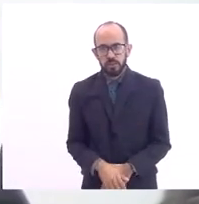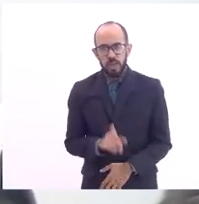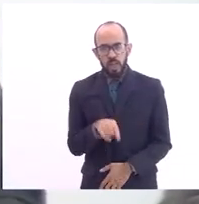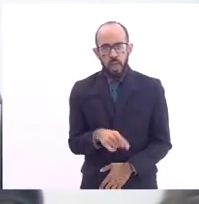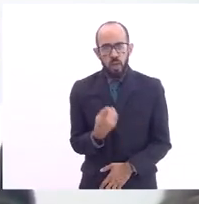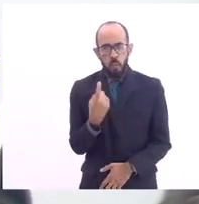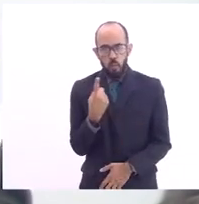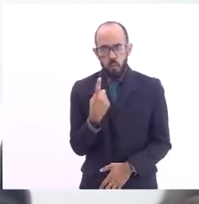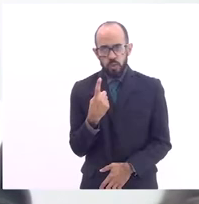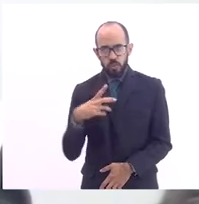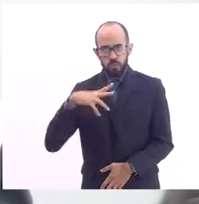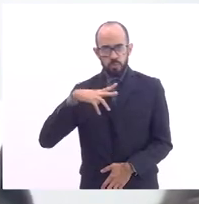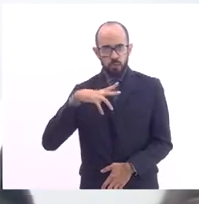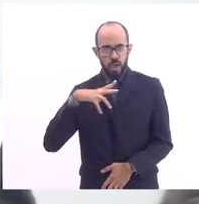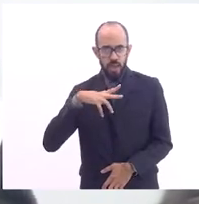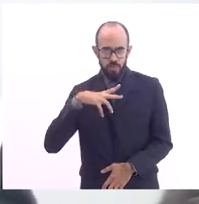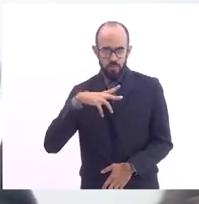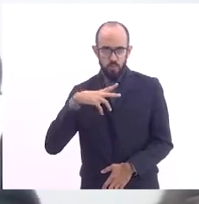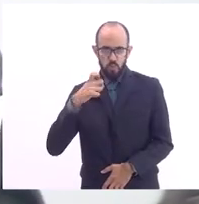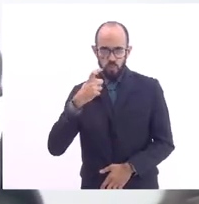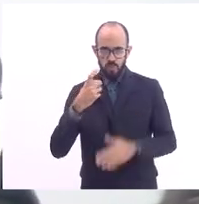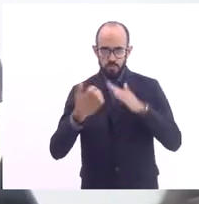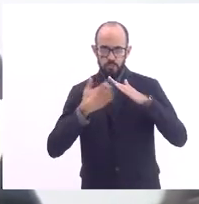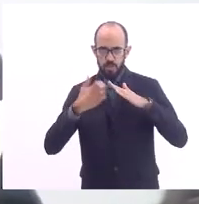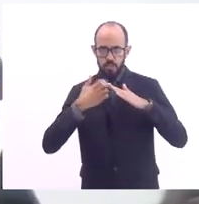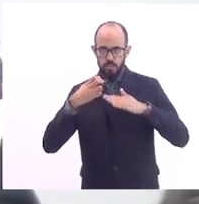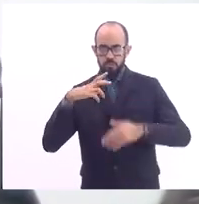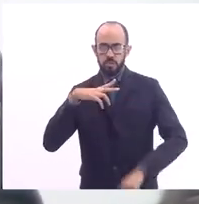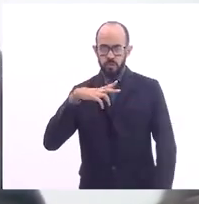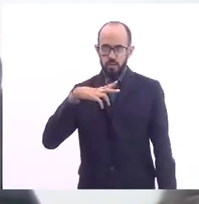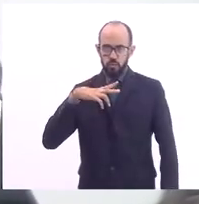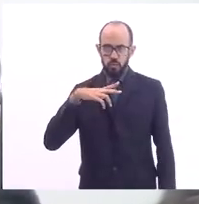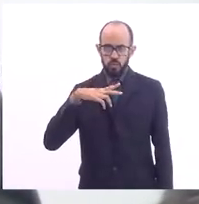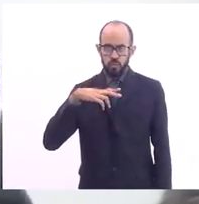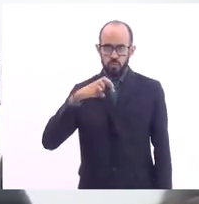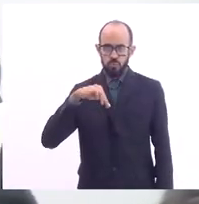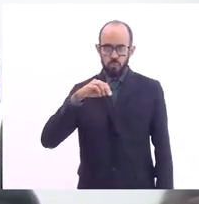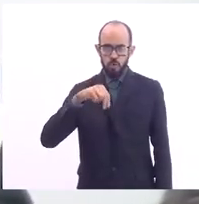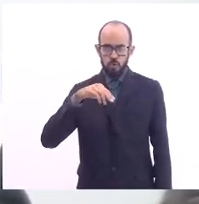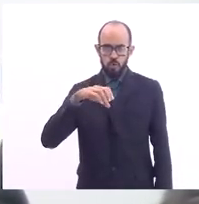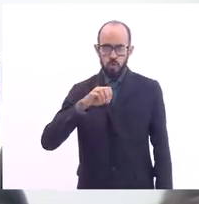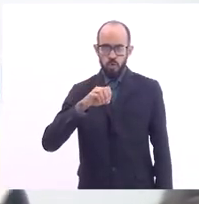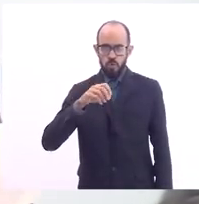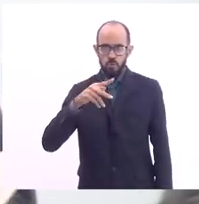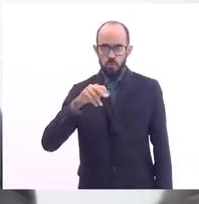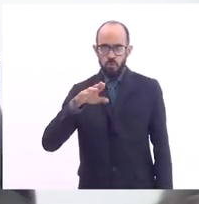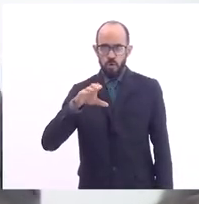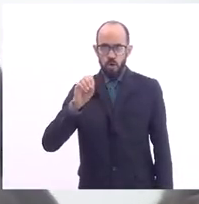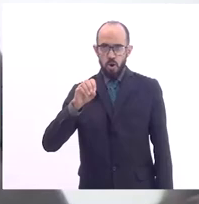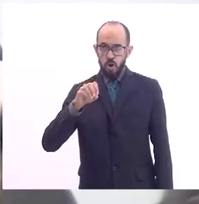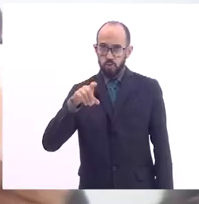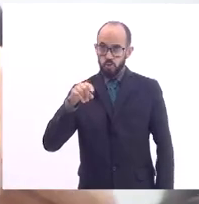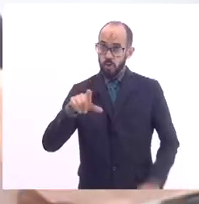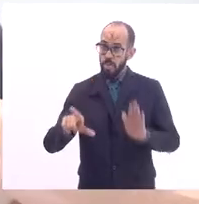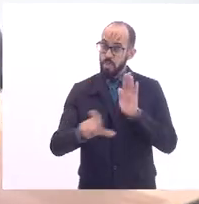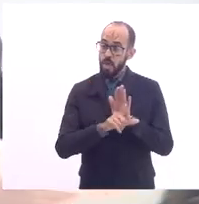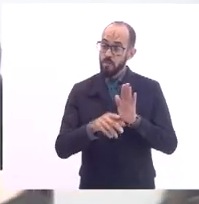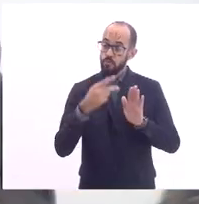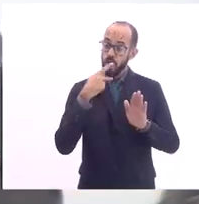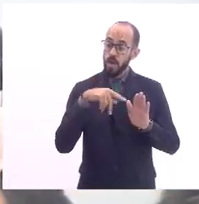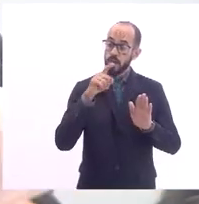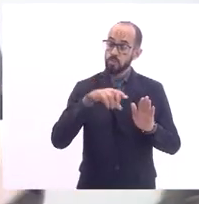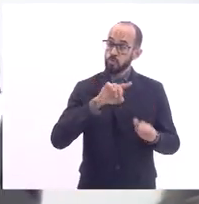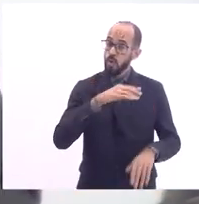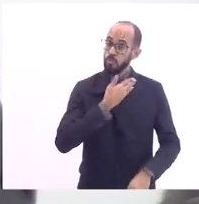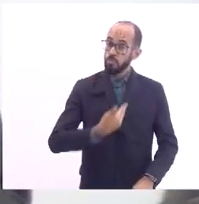monopólio privado. Todo mundo sabe que monopólio só público. Monopólio privado